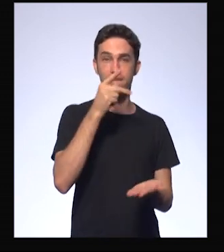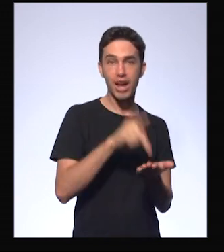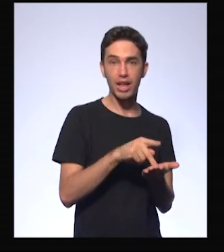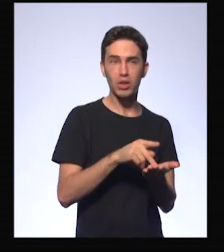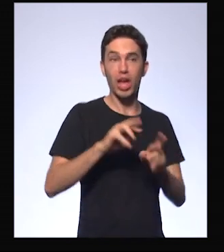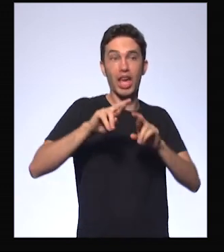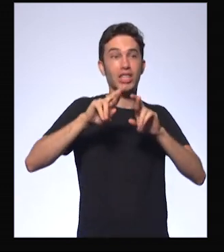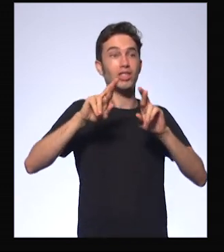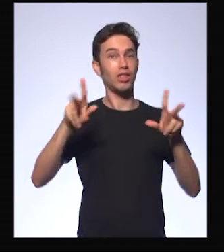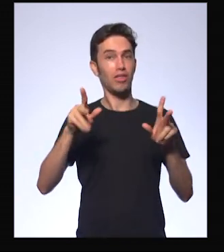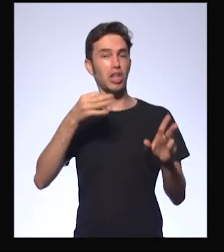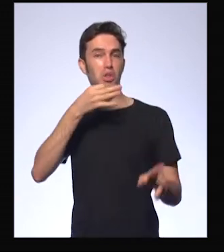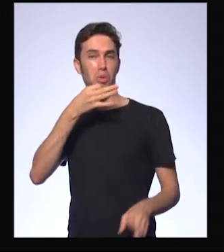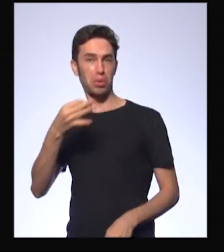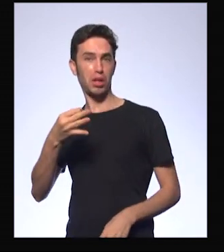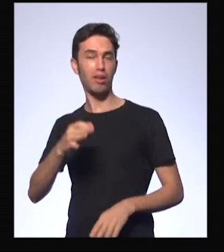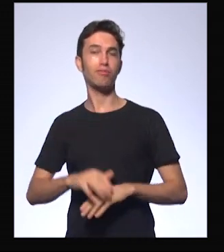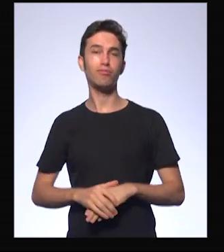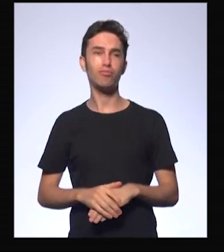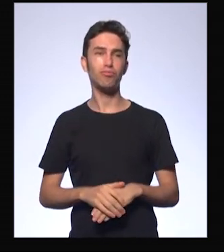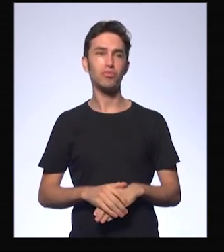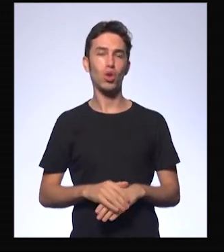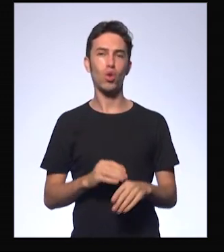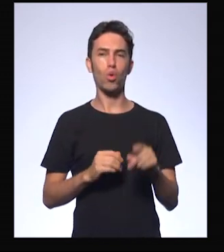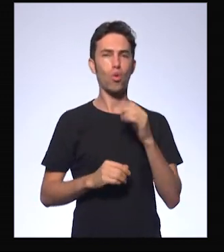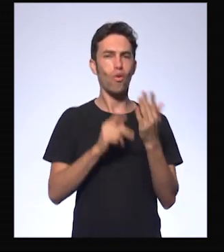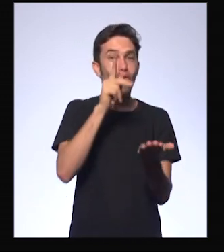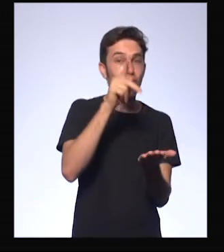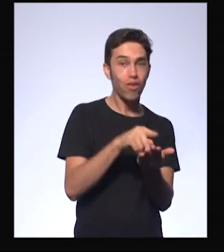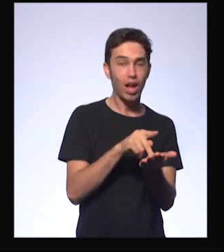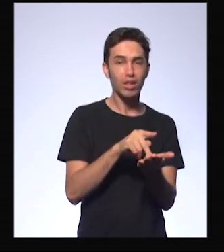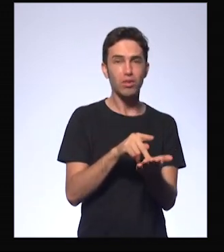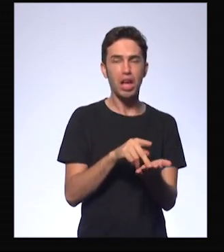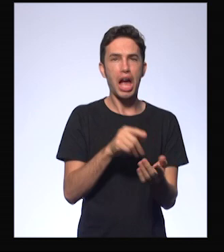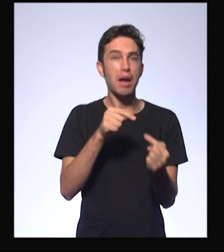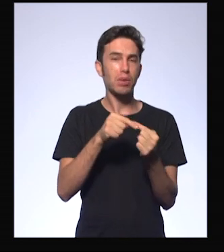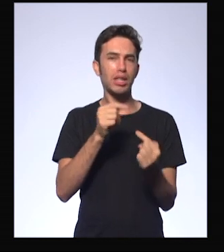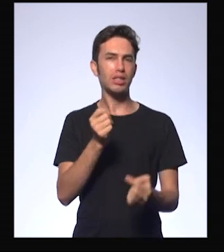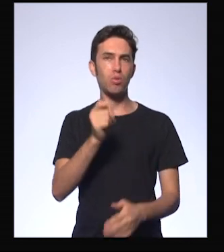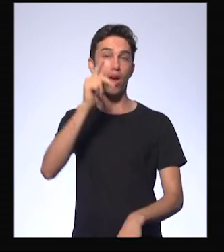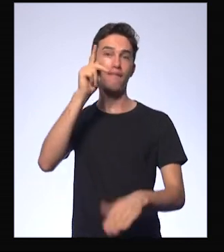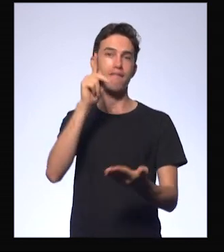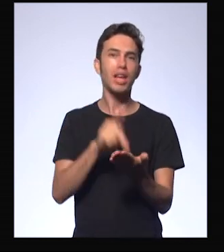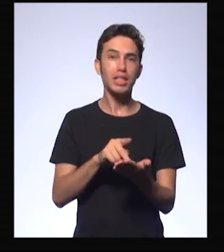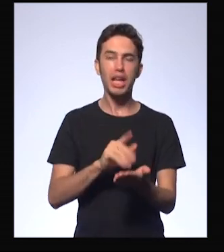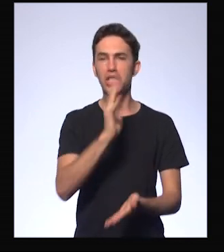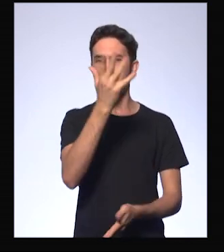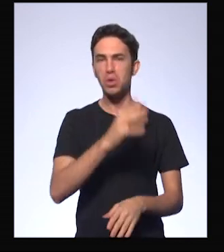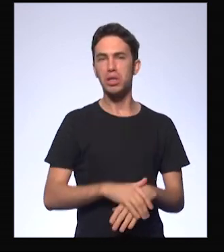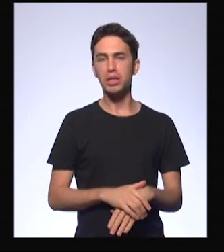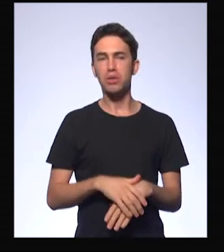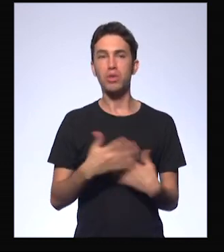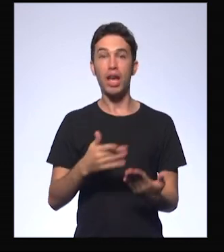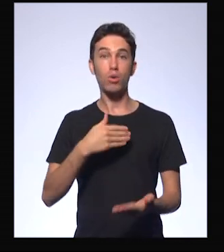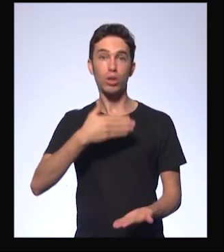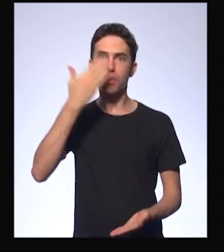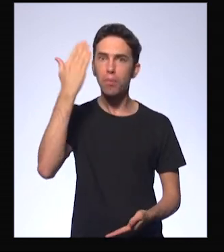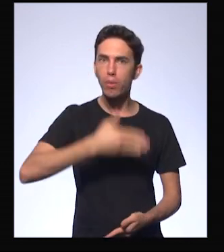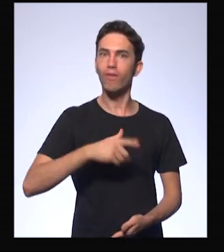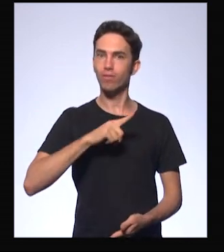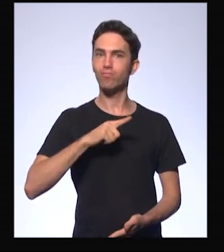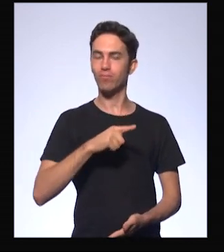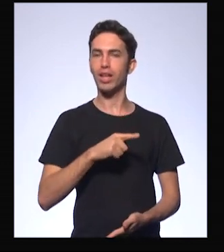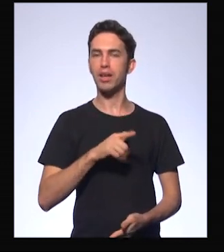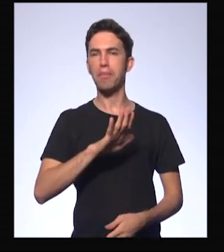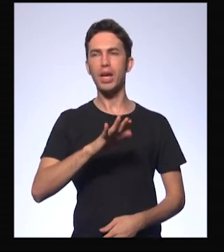é diferente de opinião. Um fato é uma verdade, é algo que foi comprovado.